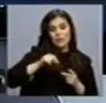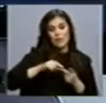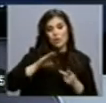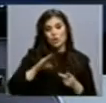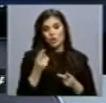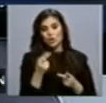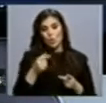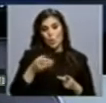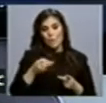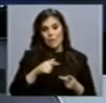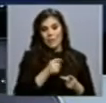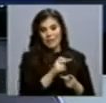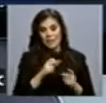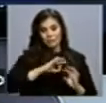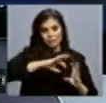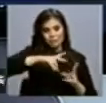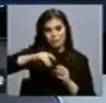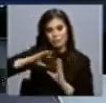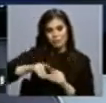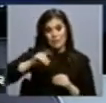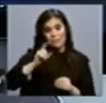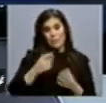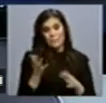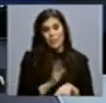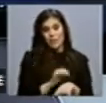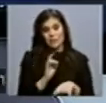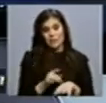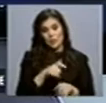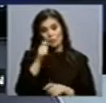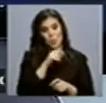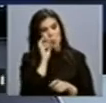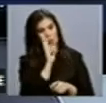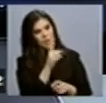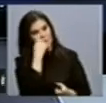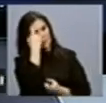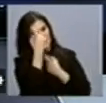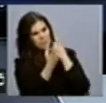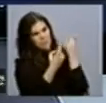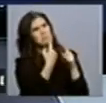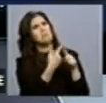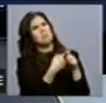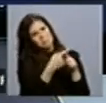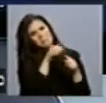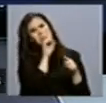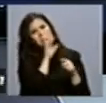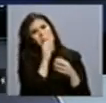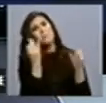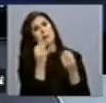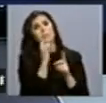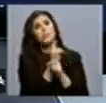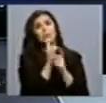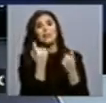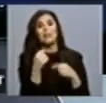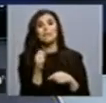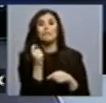Kuiper, para lá da órbita de Neptuno. E, portanto, os astrónomos olharam para aquilo e pensaram, olha, isto é muito interessante porque temos aqui quase